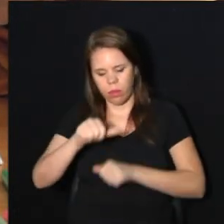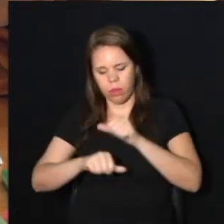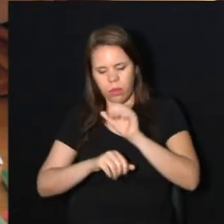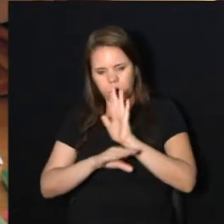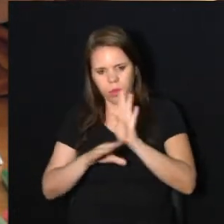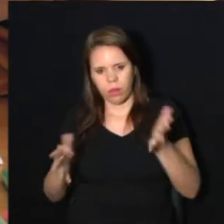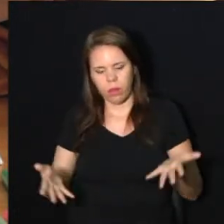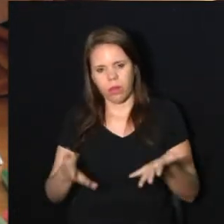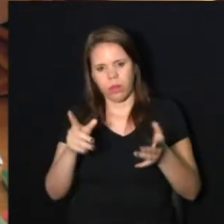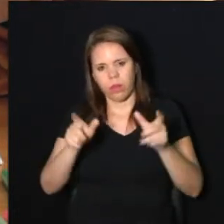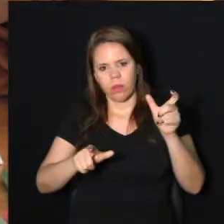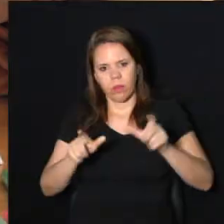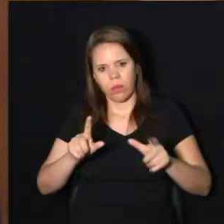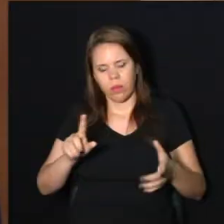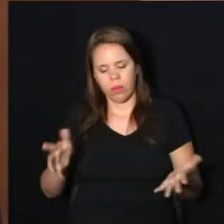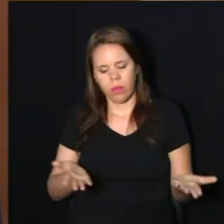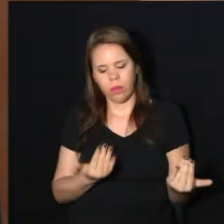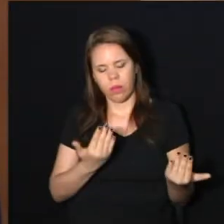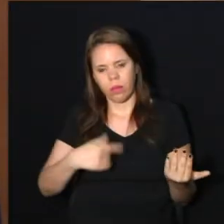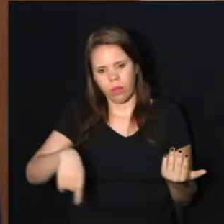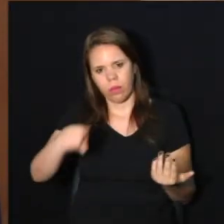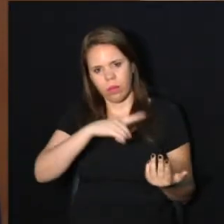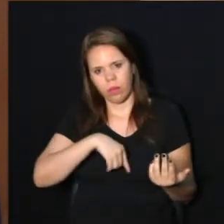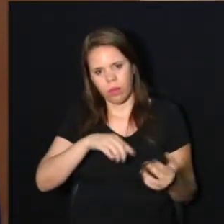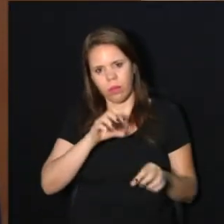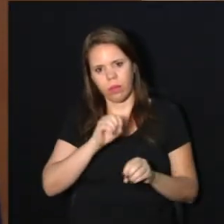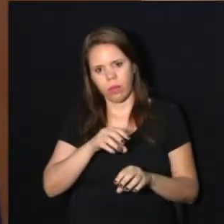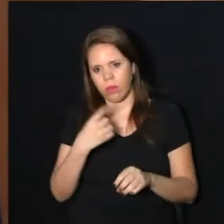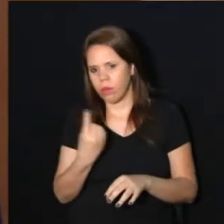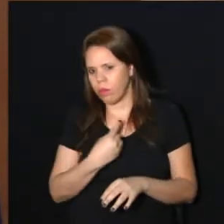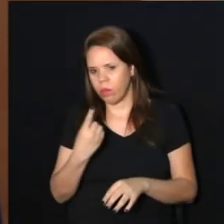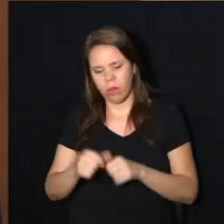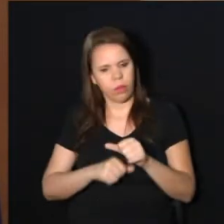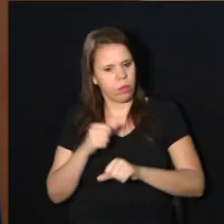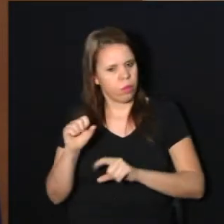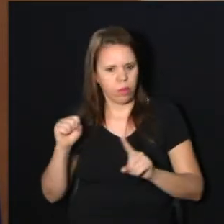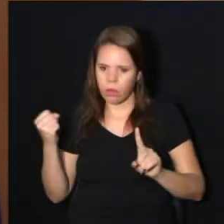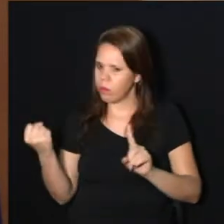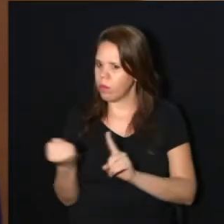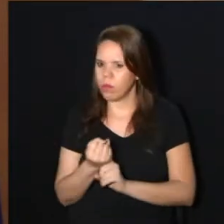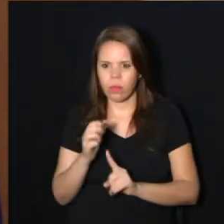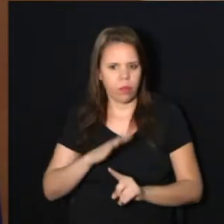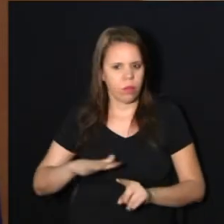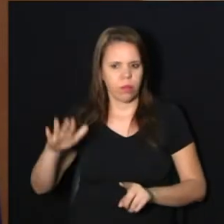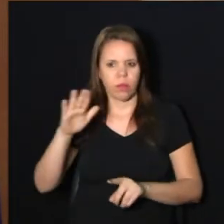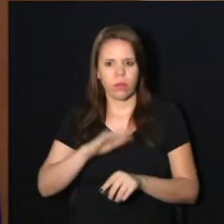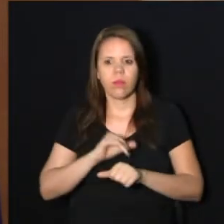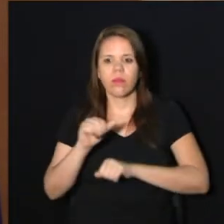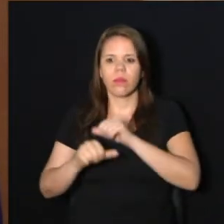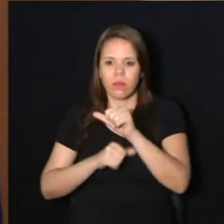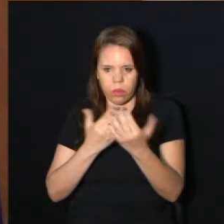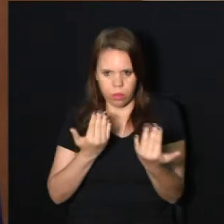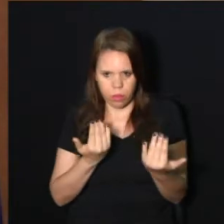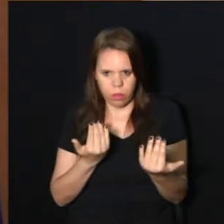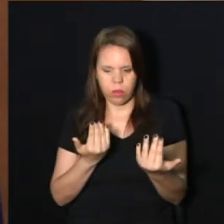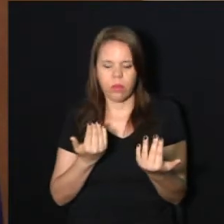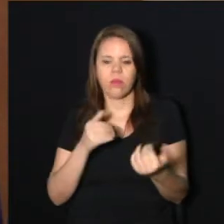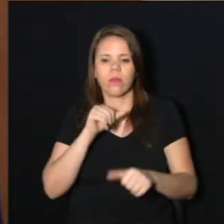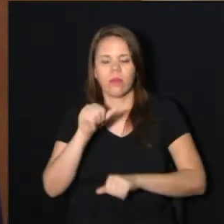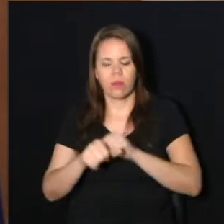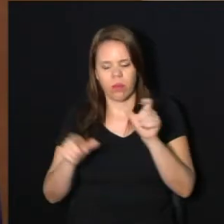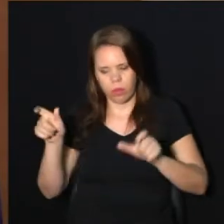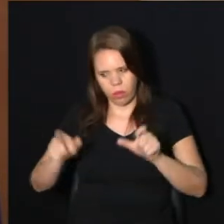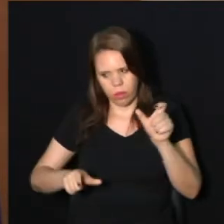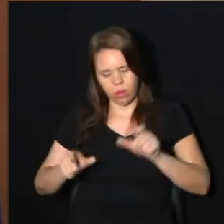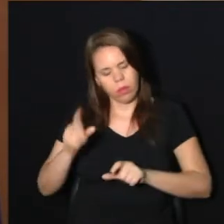transformador realmente desses jovens, porque a educação sozinha não muda a sociedade. A educação muda os jovens, muda as